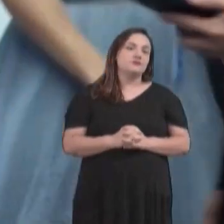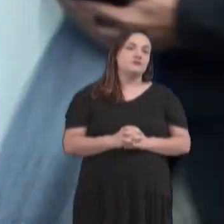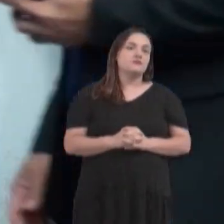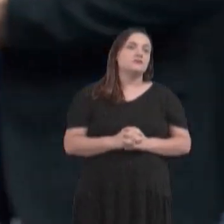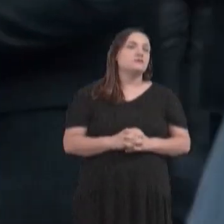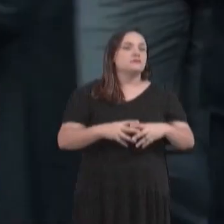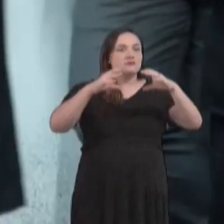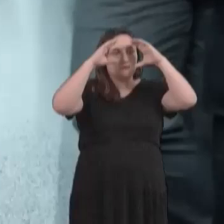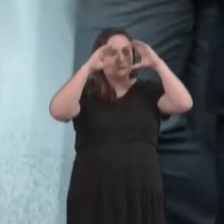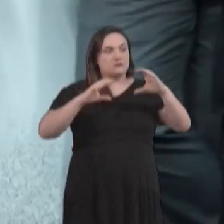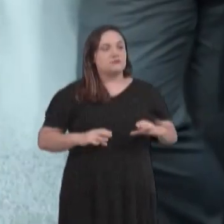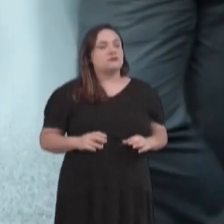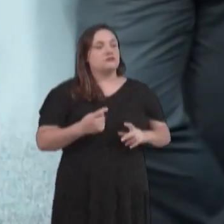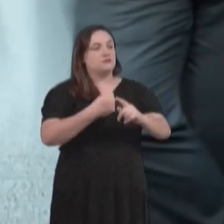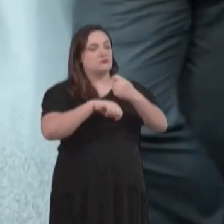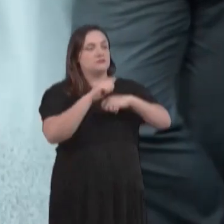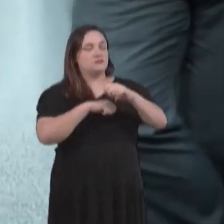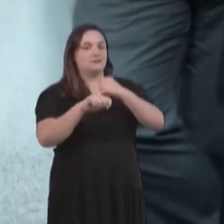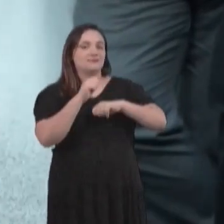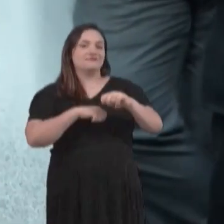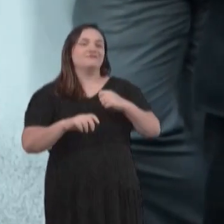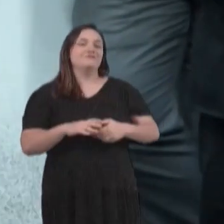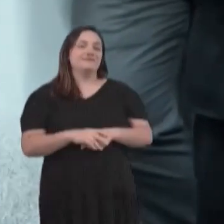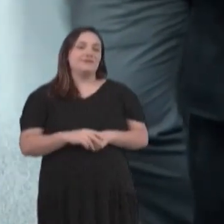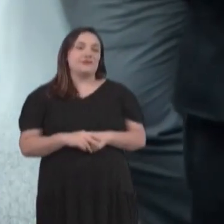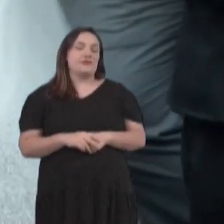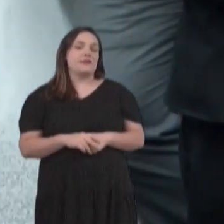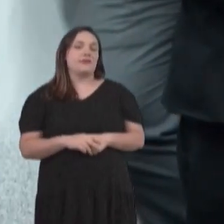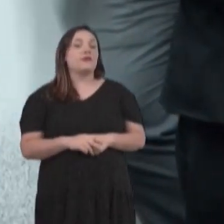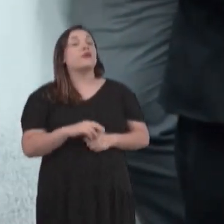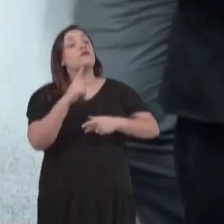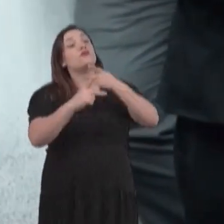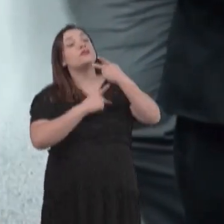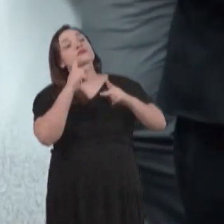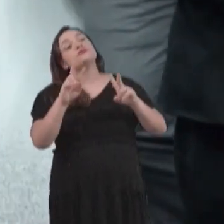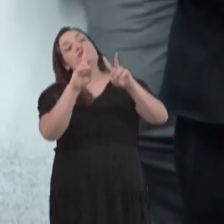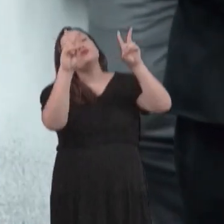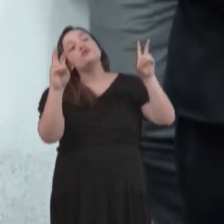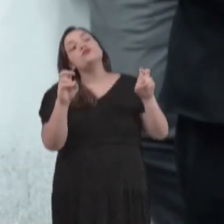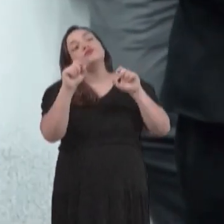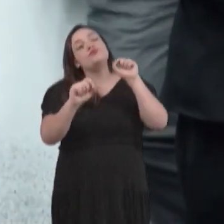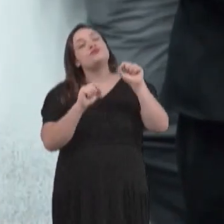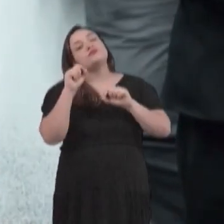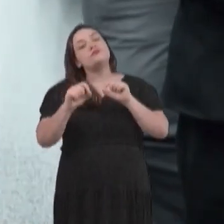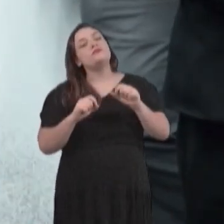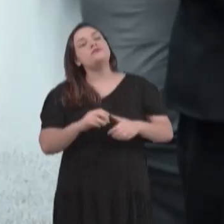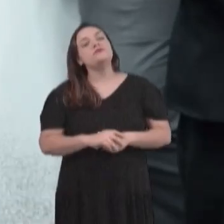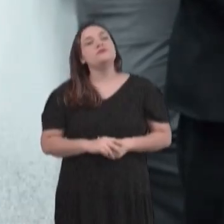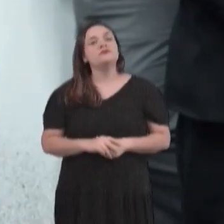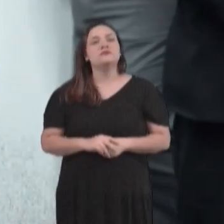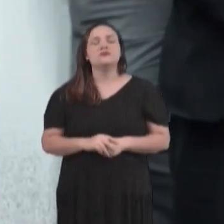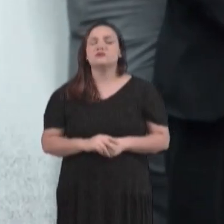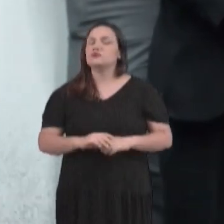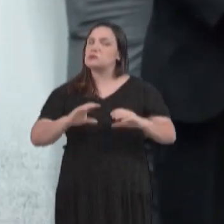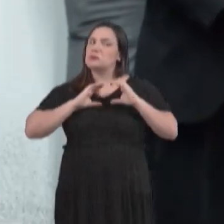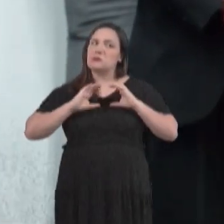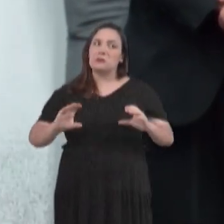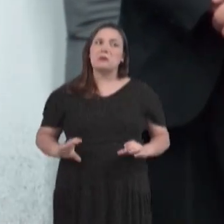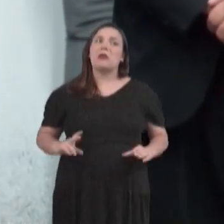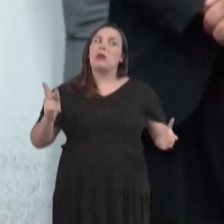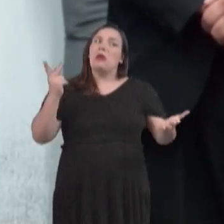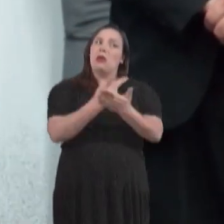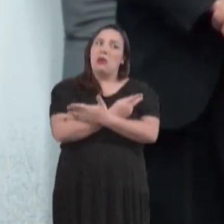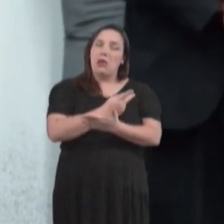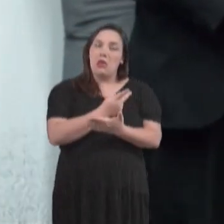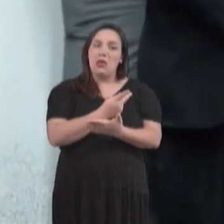do Cidadão, Direitos Econômicos, enfim, tratando da questão do comportamento